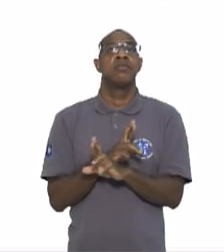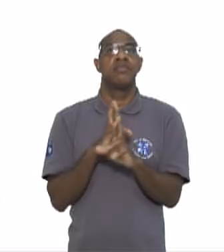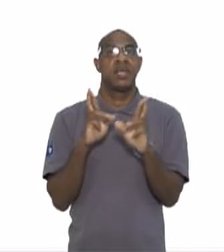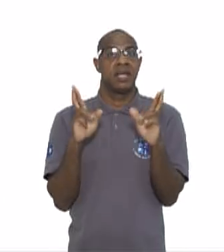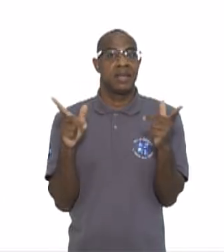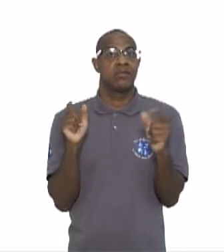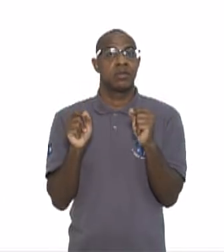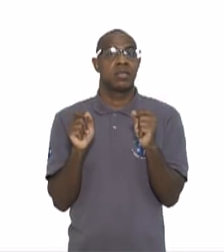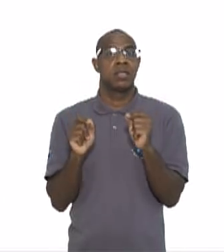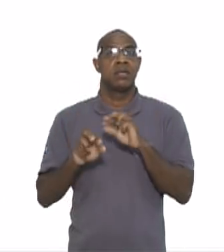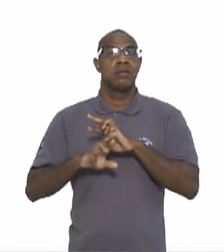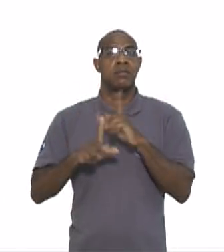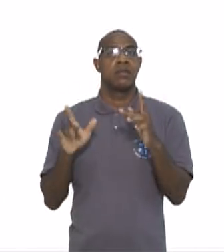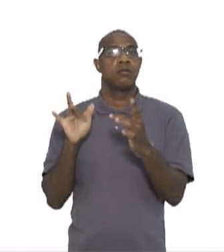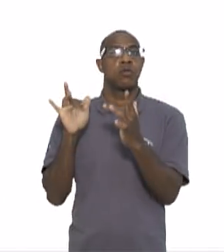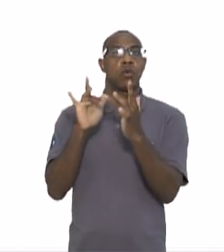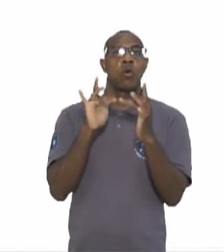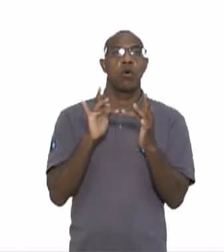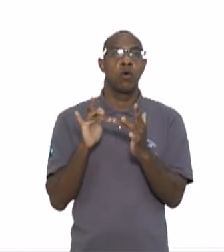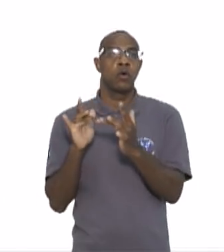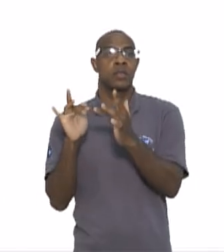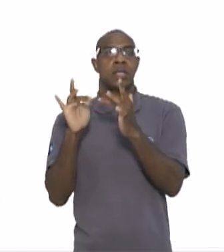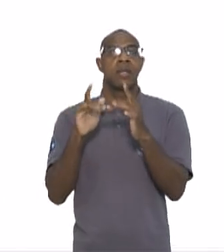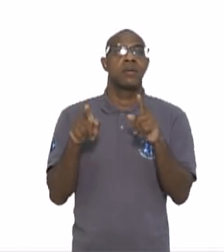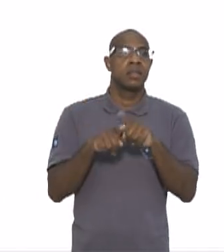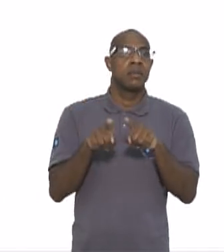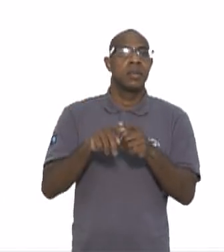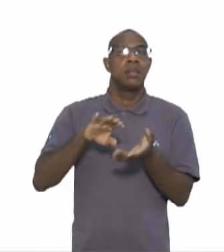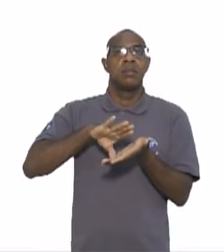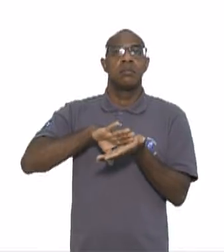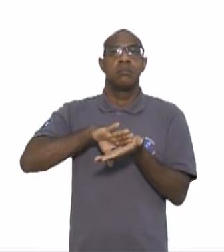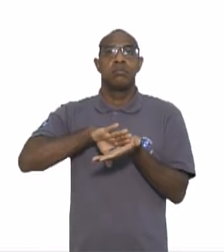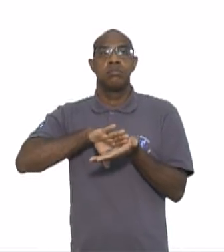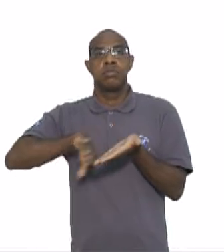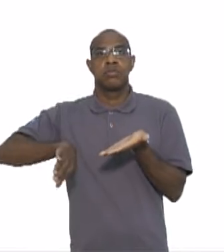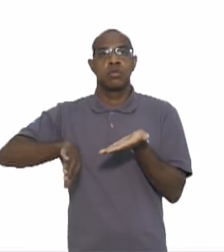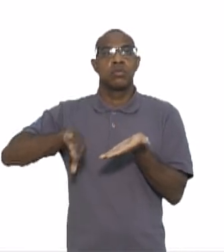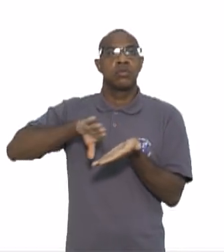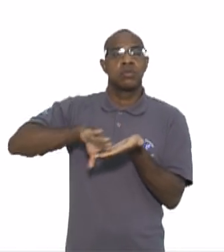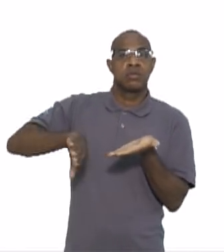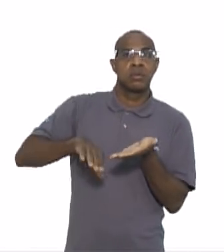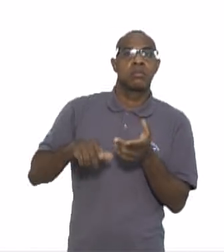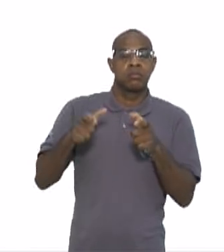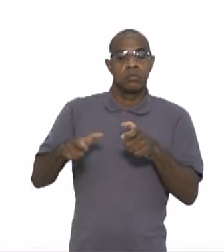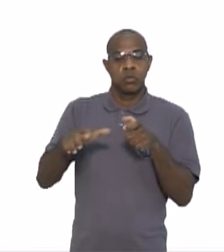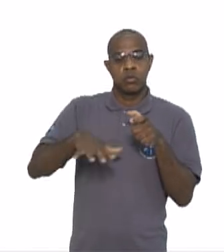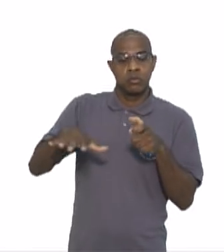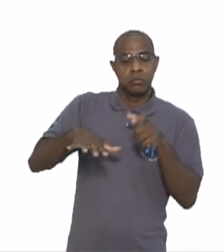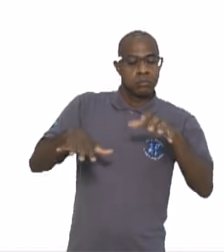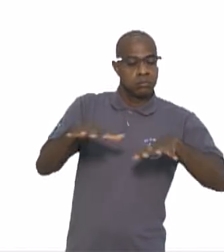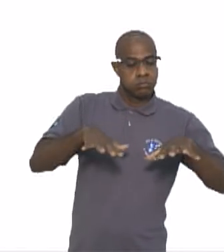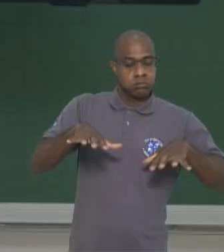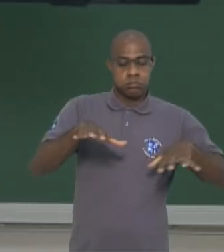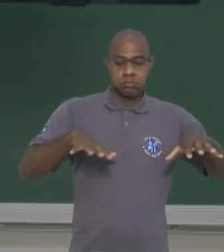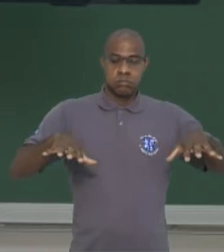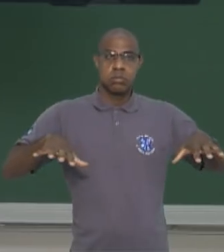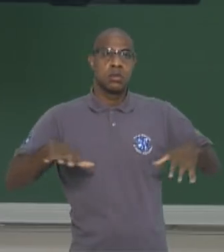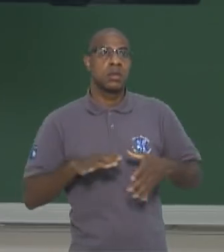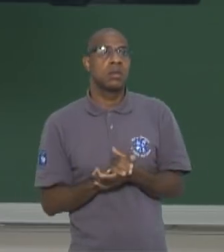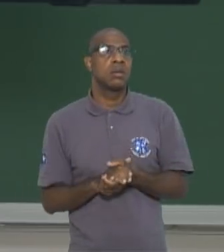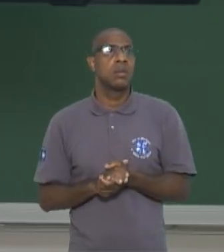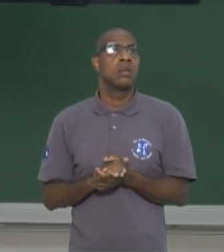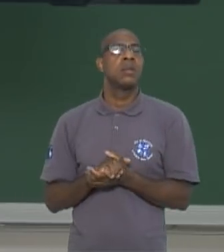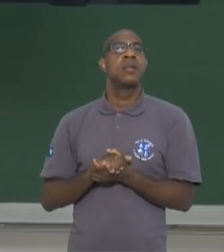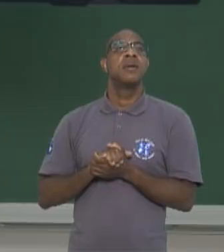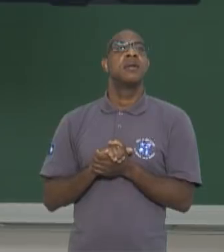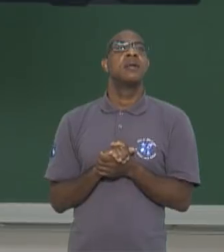de contato, adaptação ou exclusão entre as populações em diferentes tempos e espaços. Por que a gente sempre utiliza esses